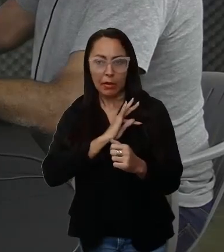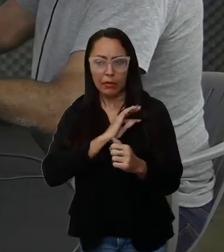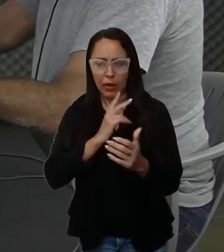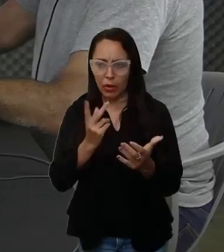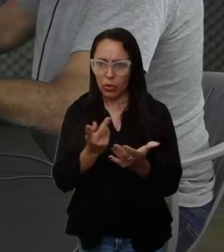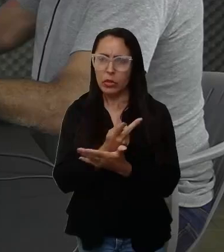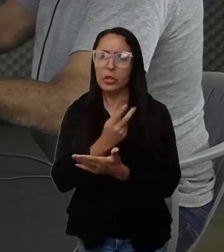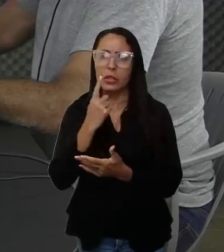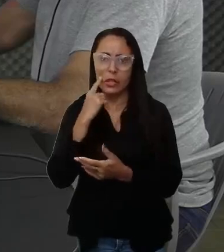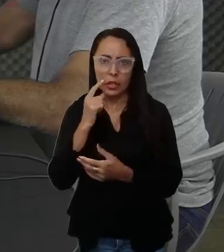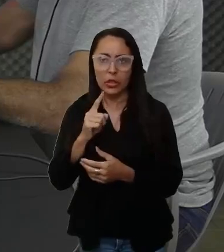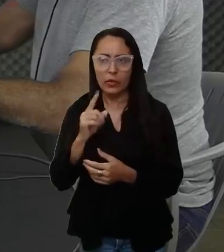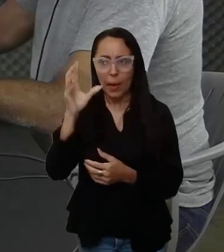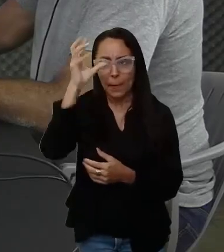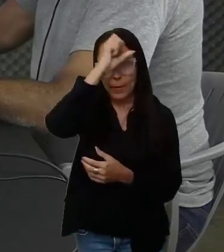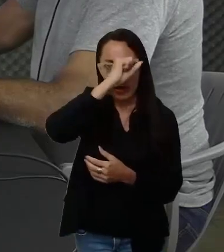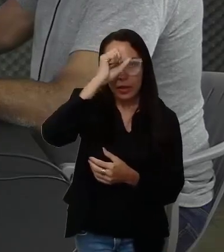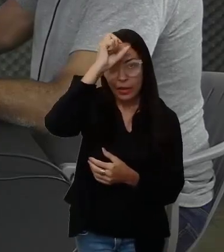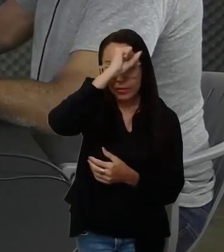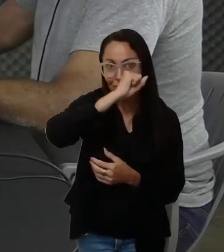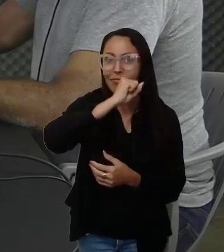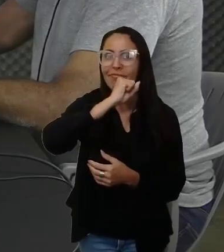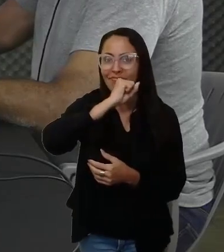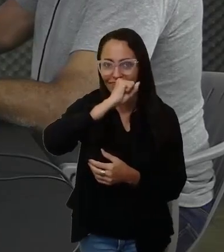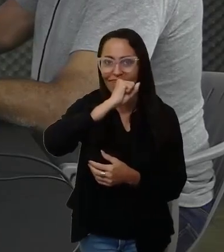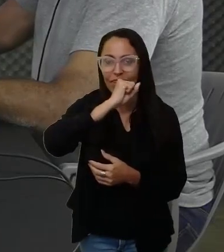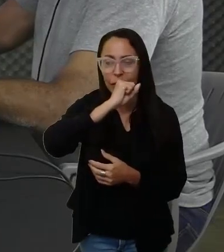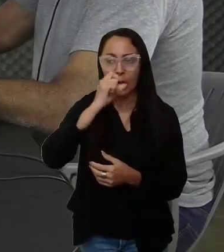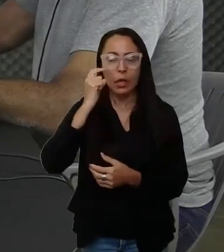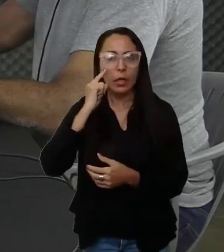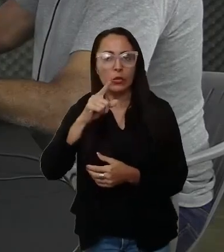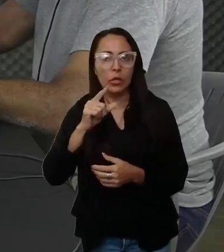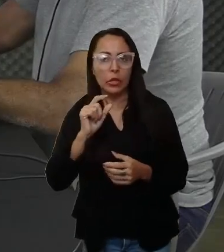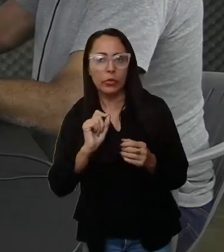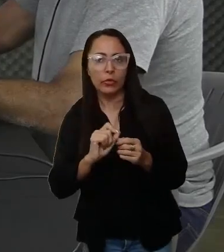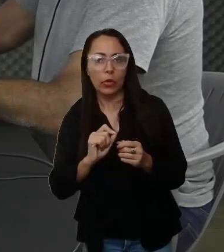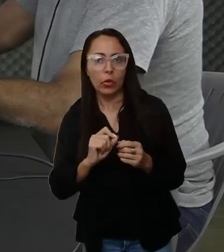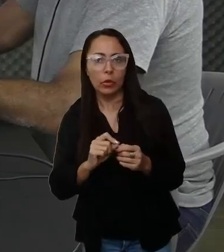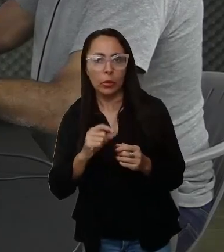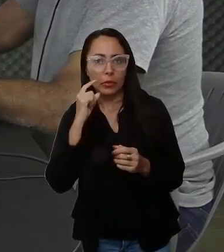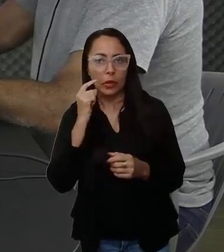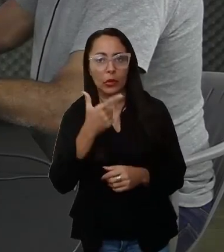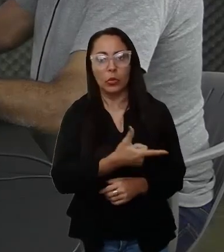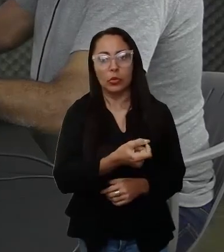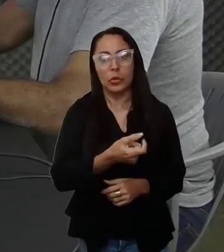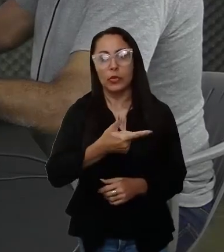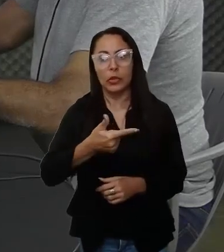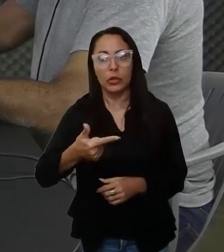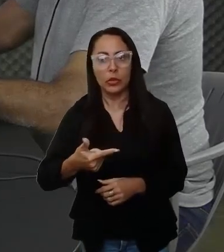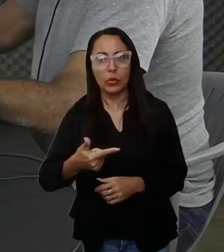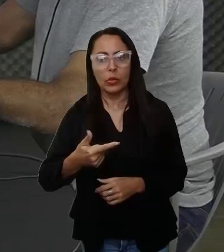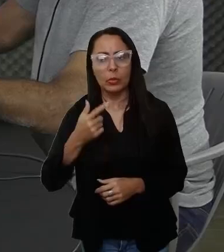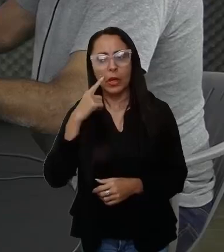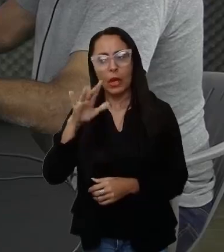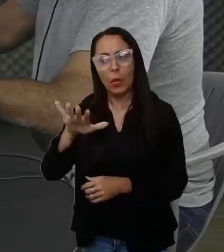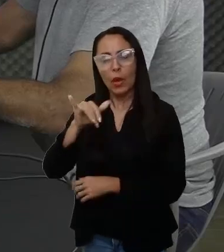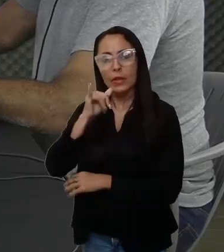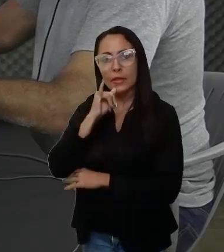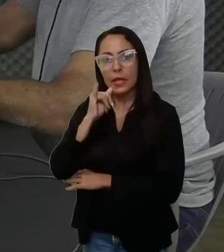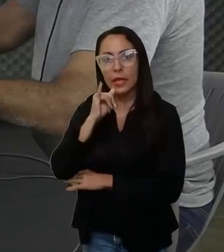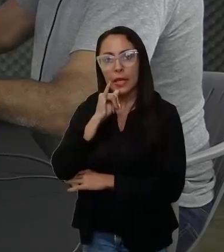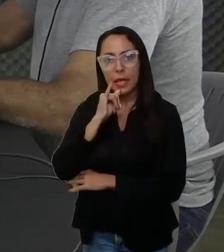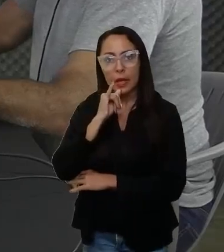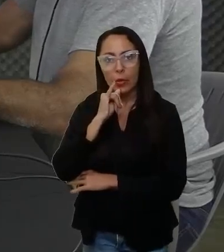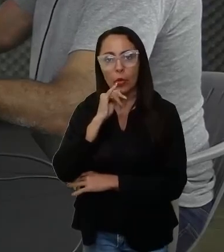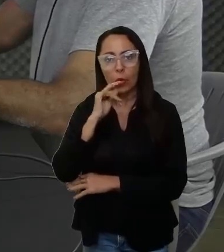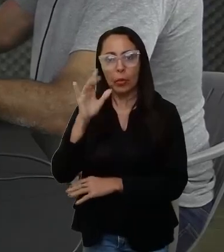a gente vai ter mais aprendizados. Se a gente for voltar para 2022 e pegar aquele exemplo e tentar aplicar no Rio